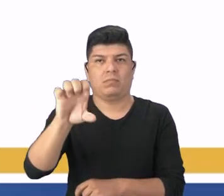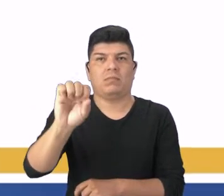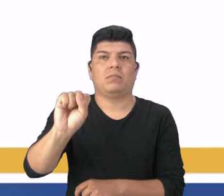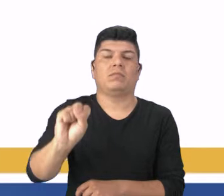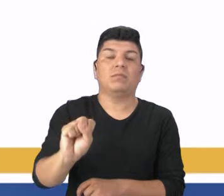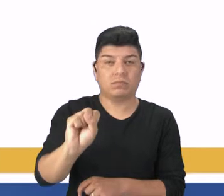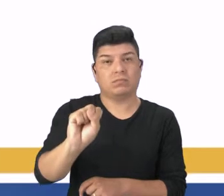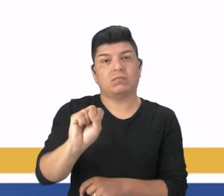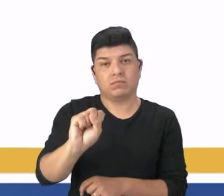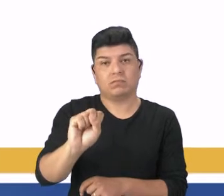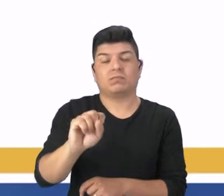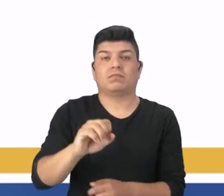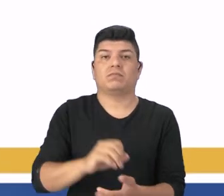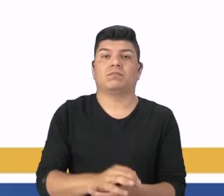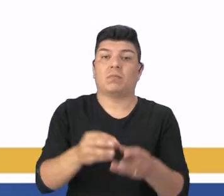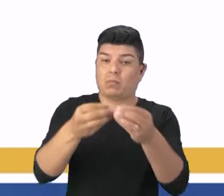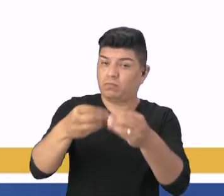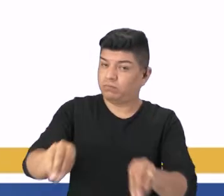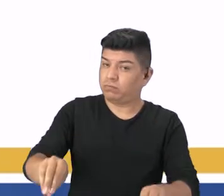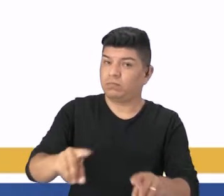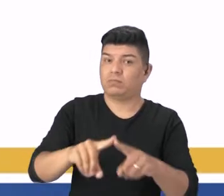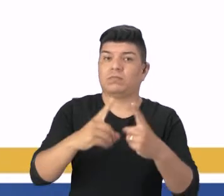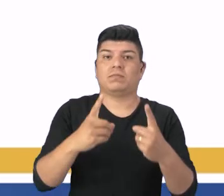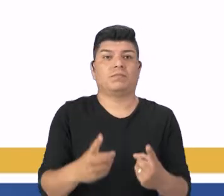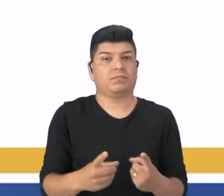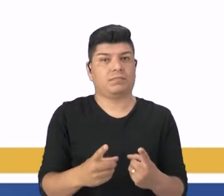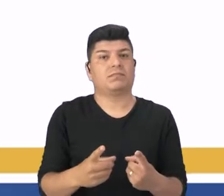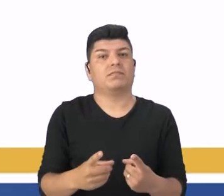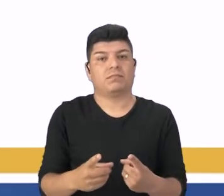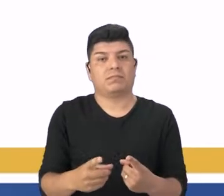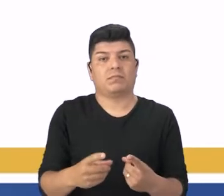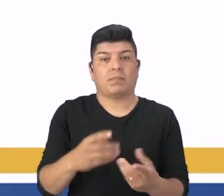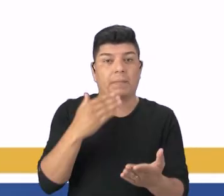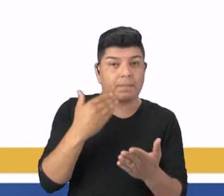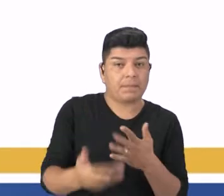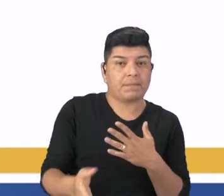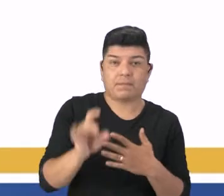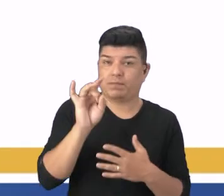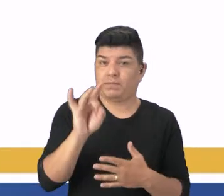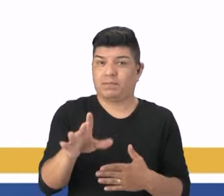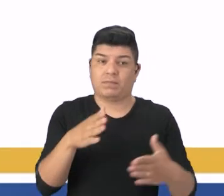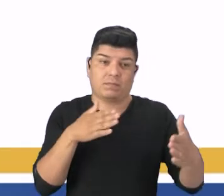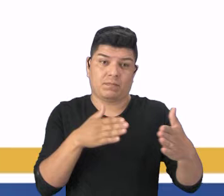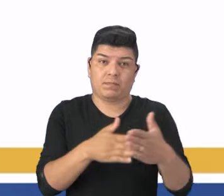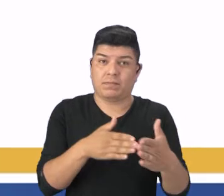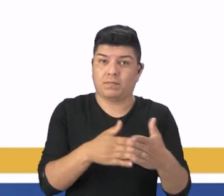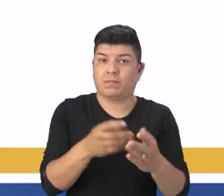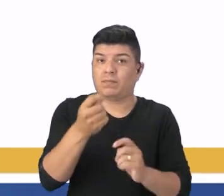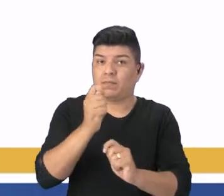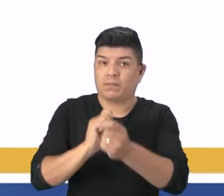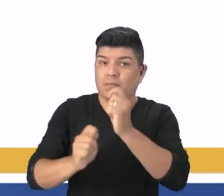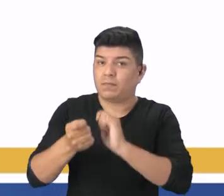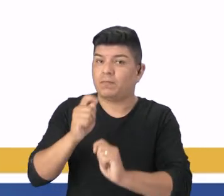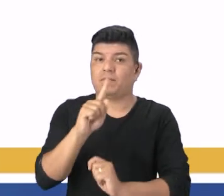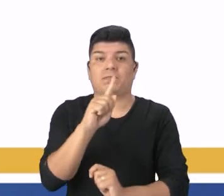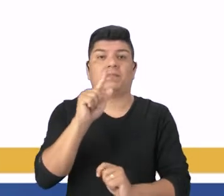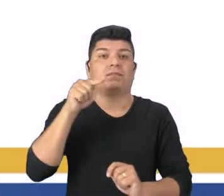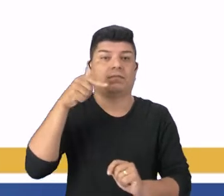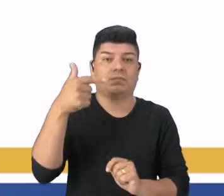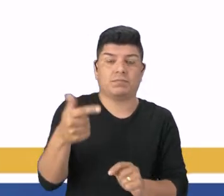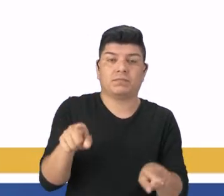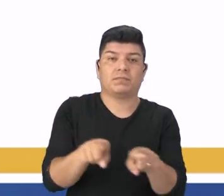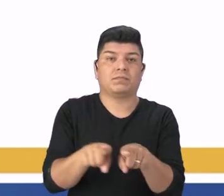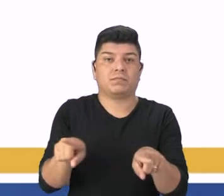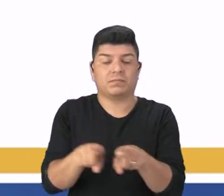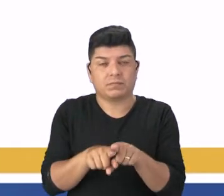a 750 bilhões. Entretanto, as perdas não se limitam apenas à esfera econômica, mas também de outros